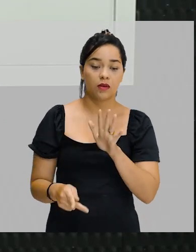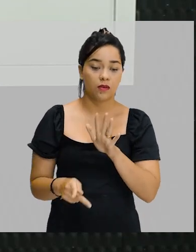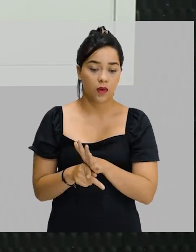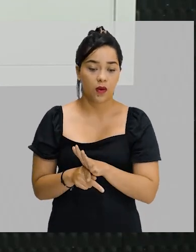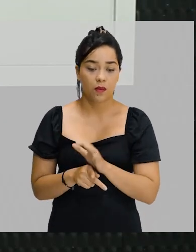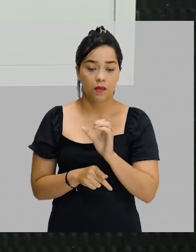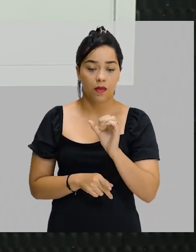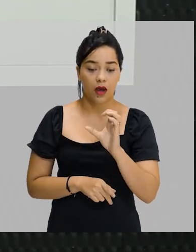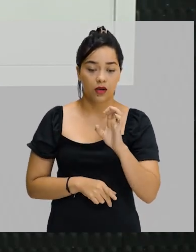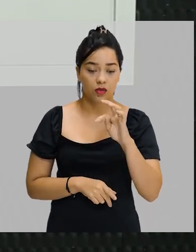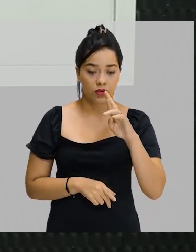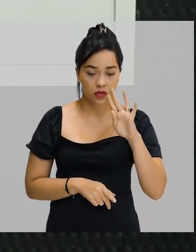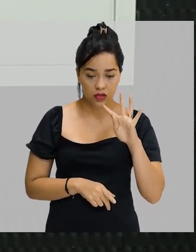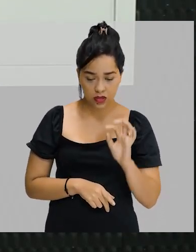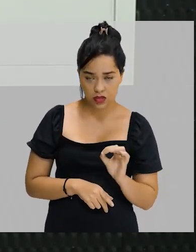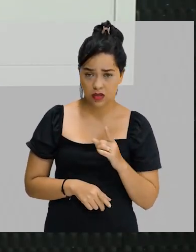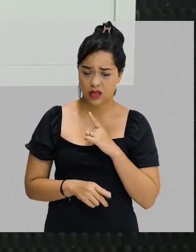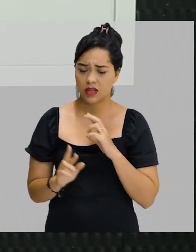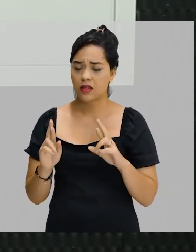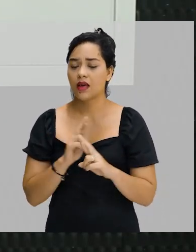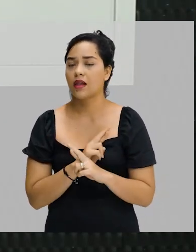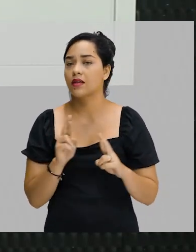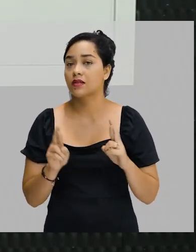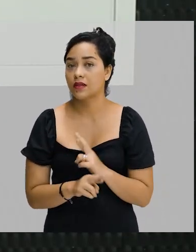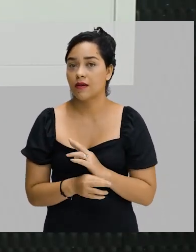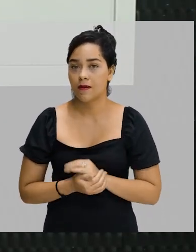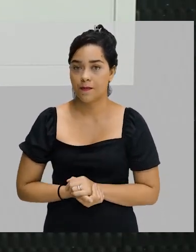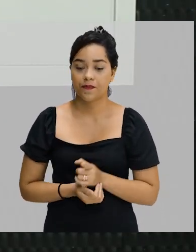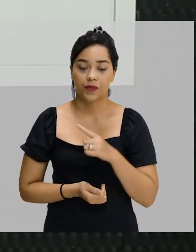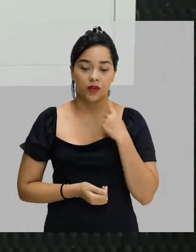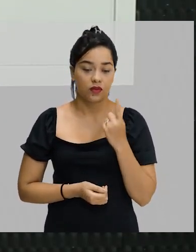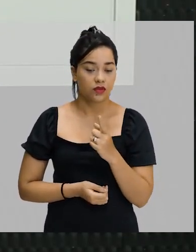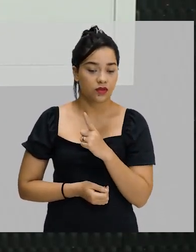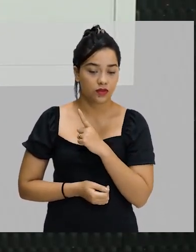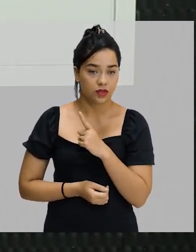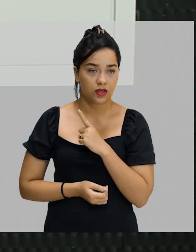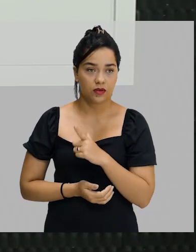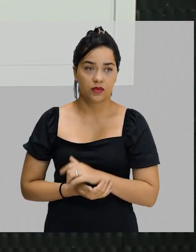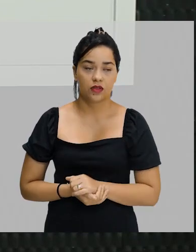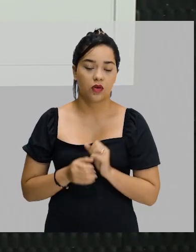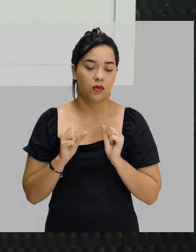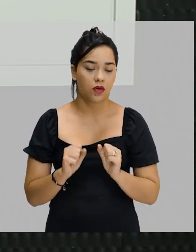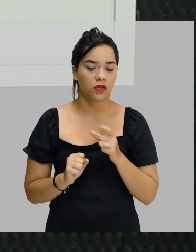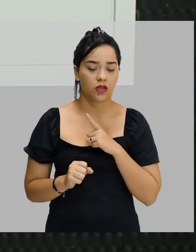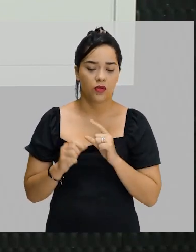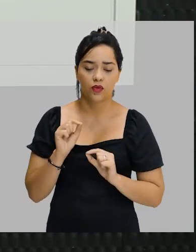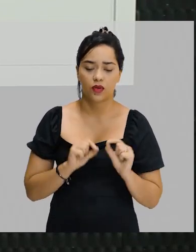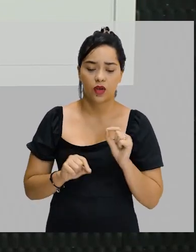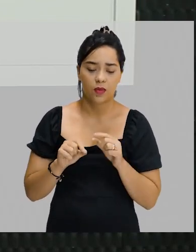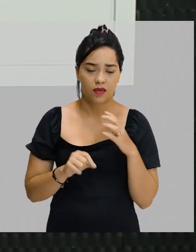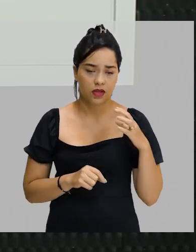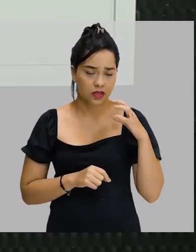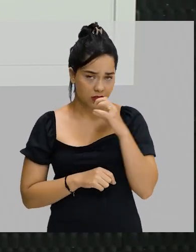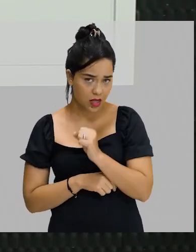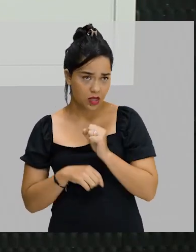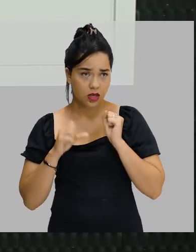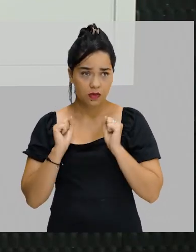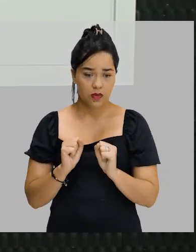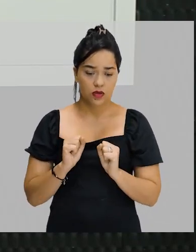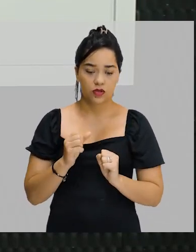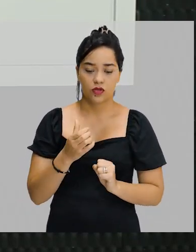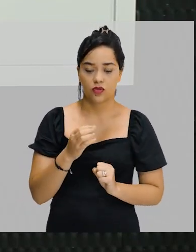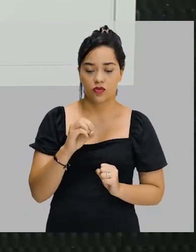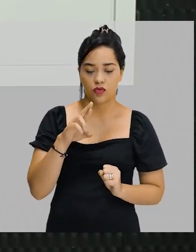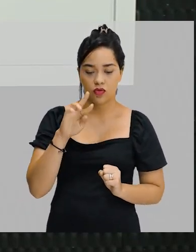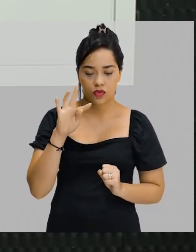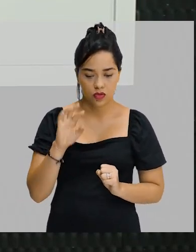para o centro. Vai ser aquela relaçãozinha que nós fizemos aqui, ó. Então ele está vindo com uma certa velocidade. Quando ele chega no